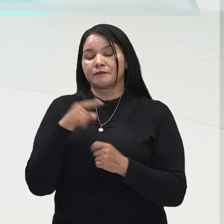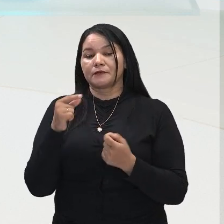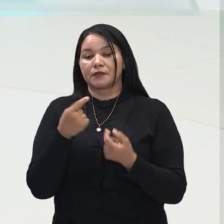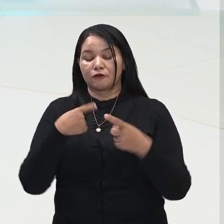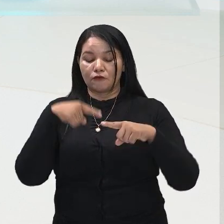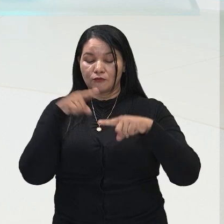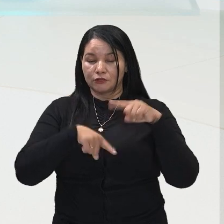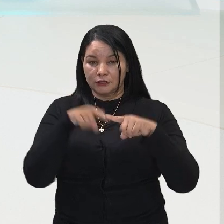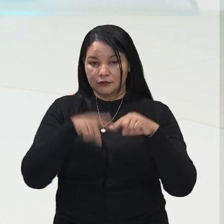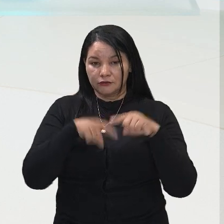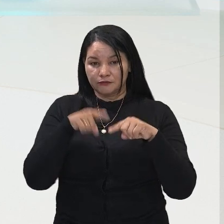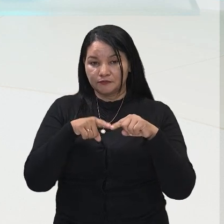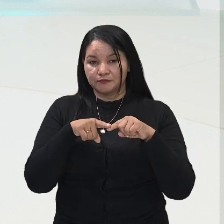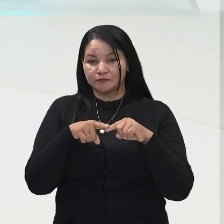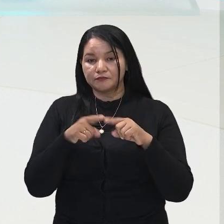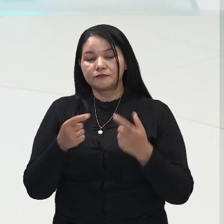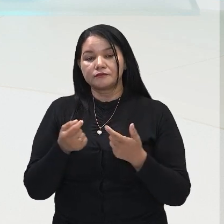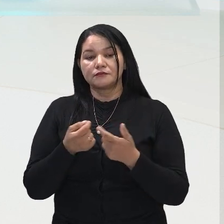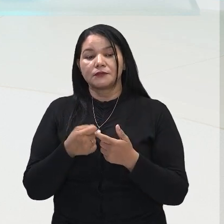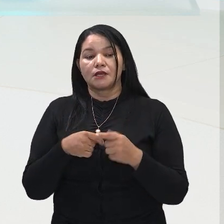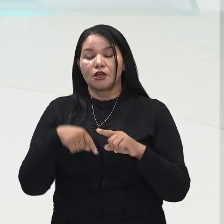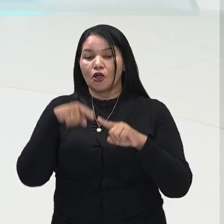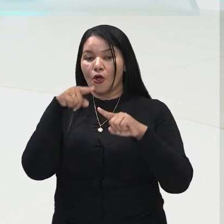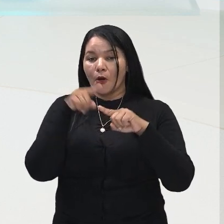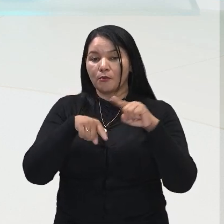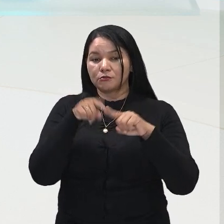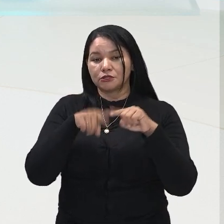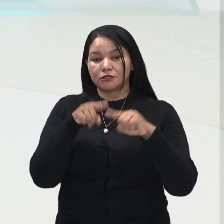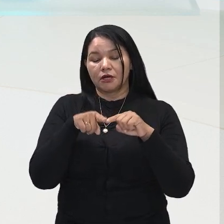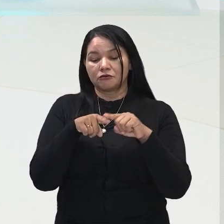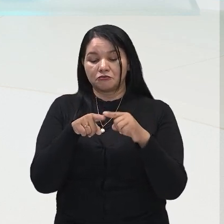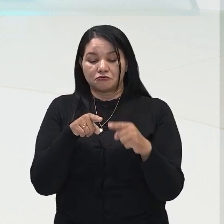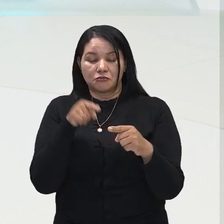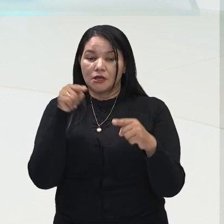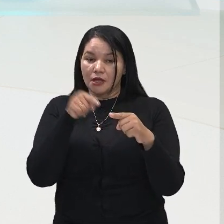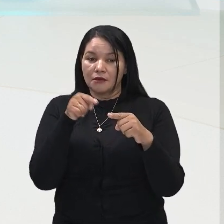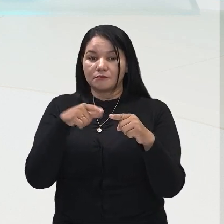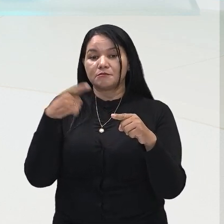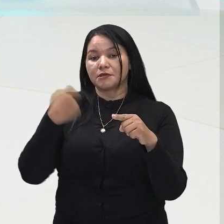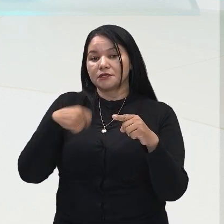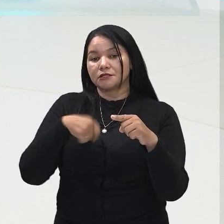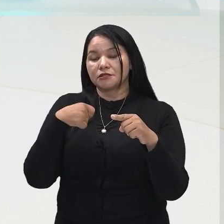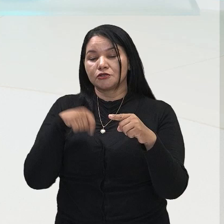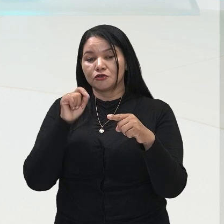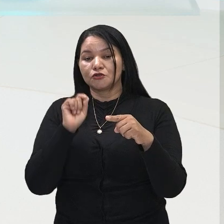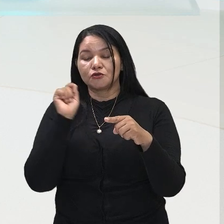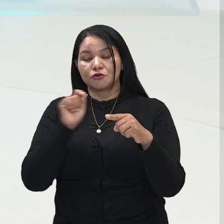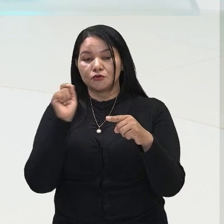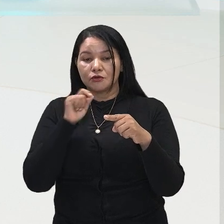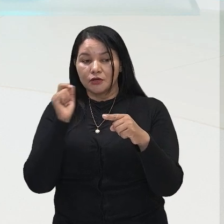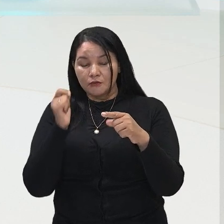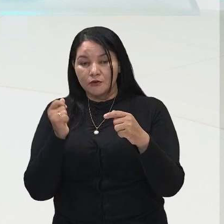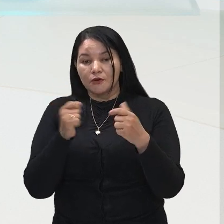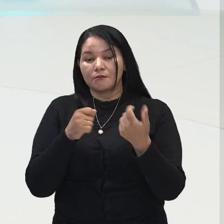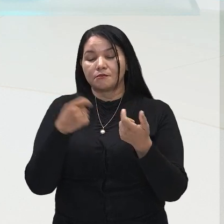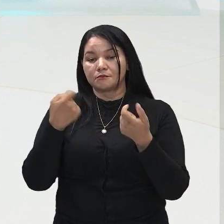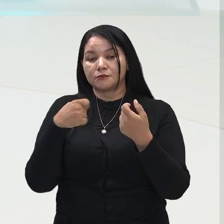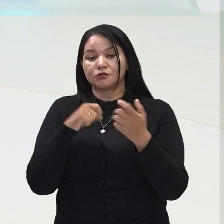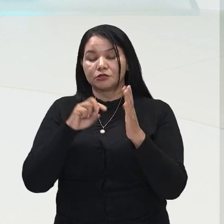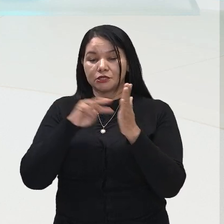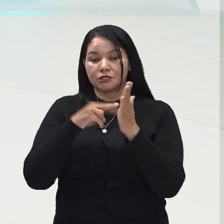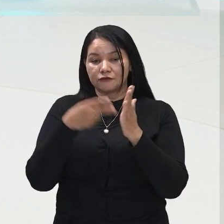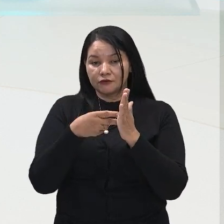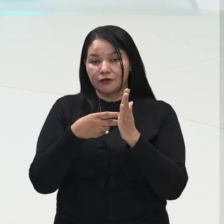objeto. Esse objeto por si só, ele não é nada. Ele vai passar a ter um significado